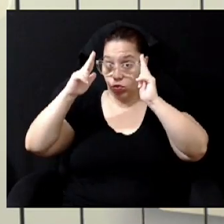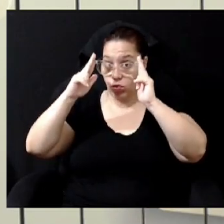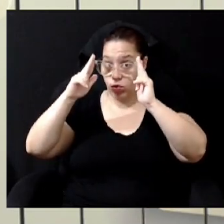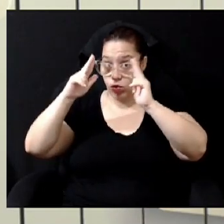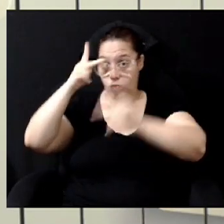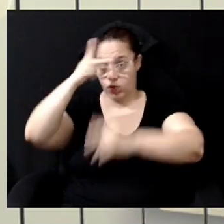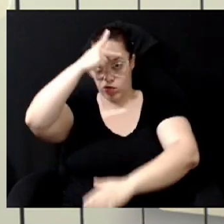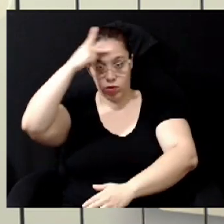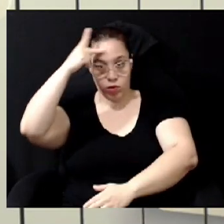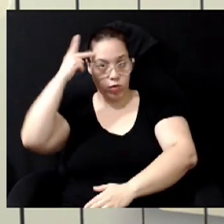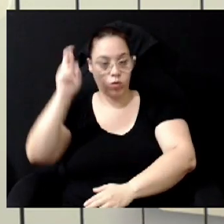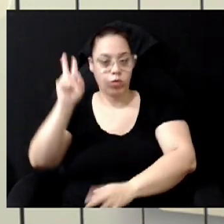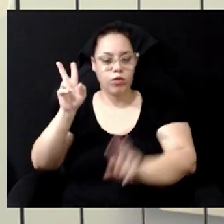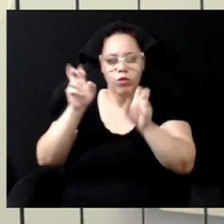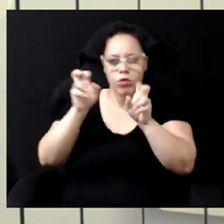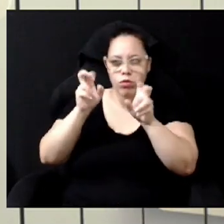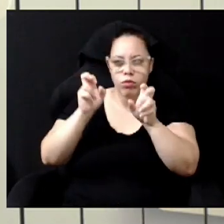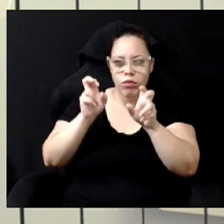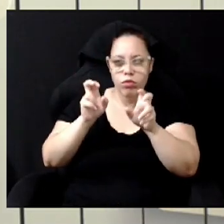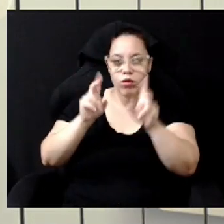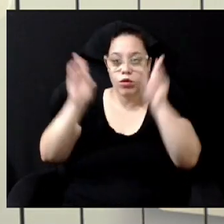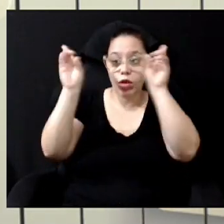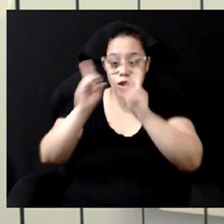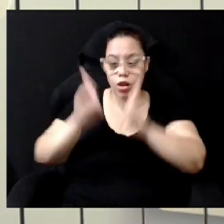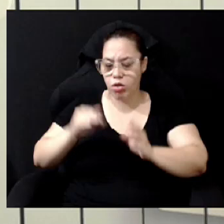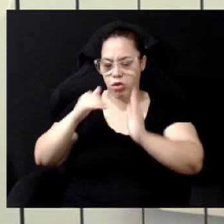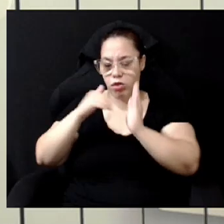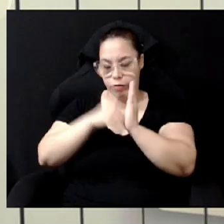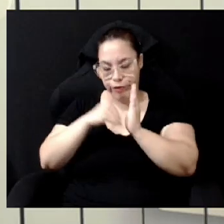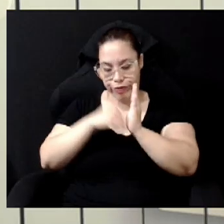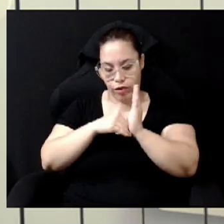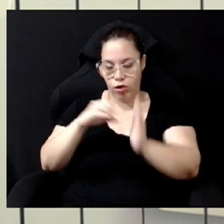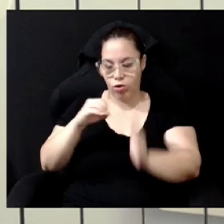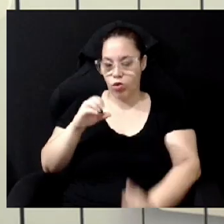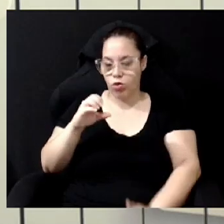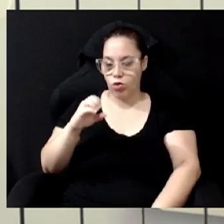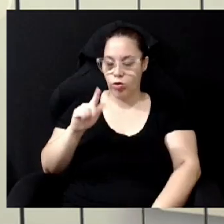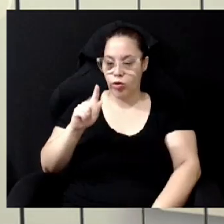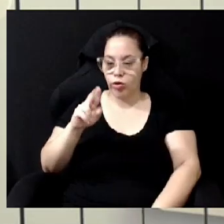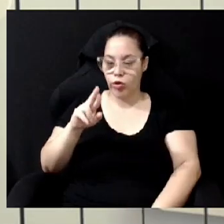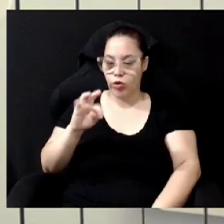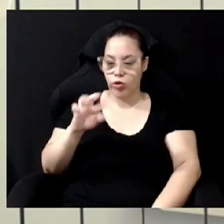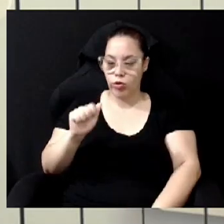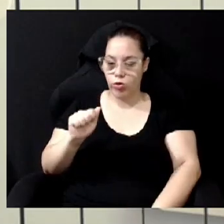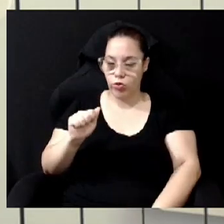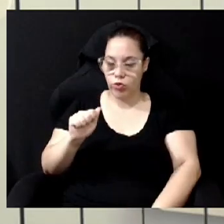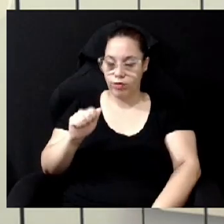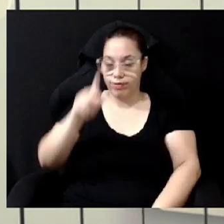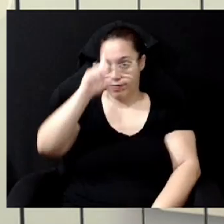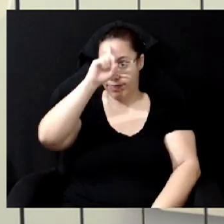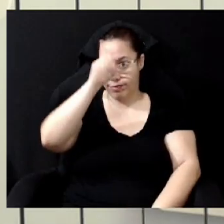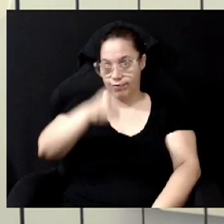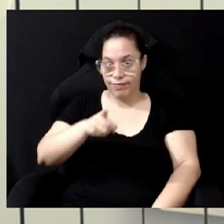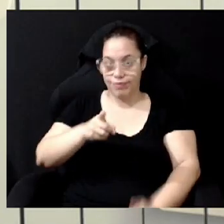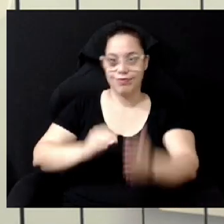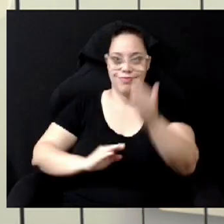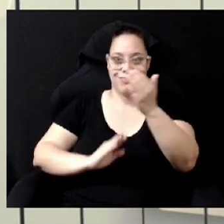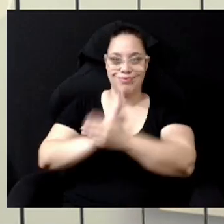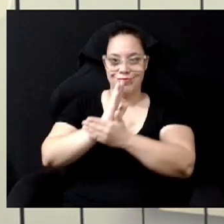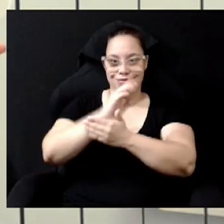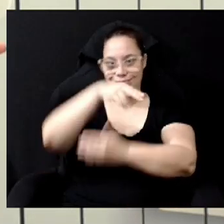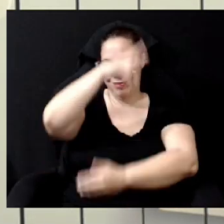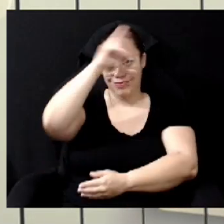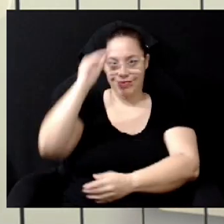chamadas deficiências ocultas no atendimento prioritário do município, foi sancionado pelo Poder